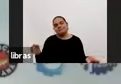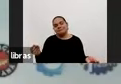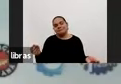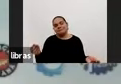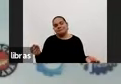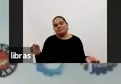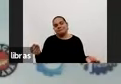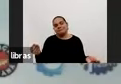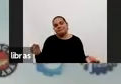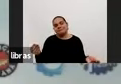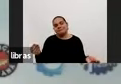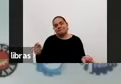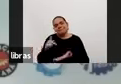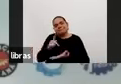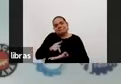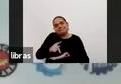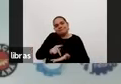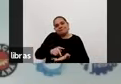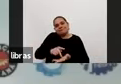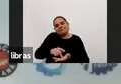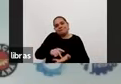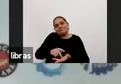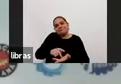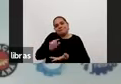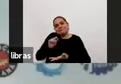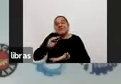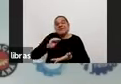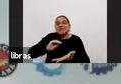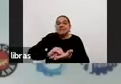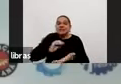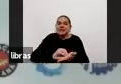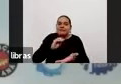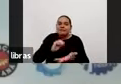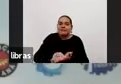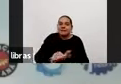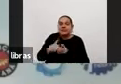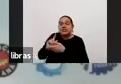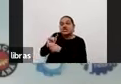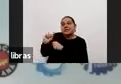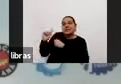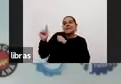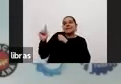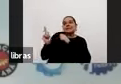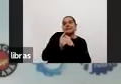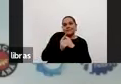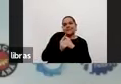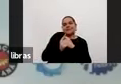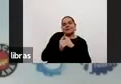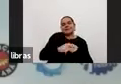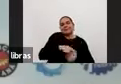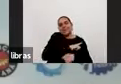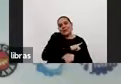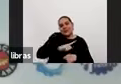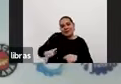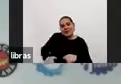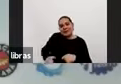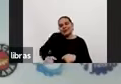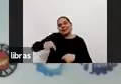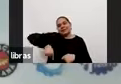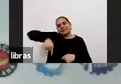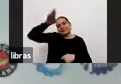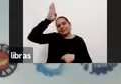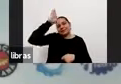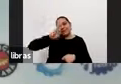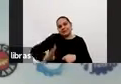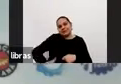Realmente, o que falta de gestão para que possa se dar uma vida mais digna para os trabalhadores aqui no Brasil, eu falo